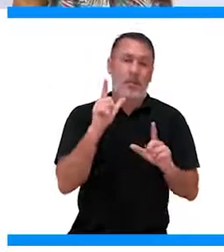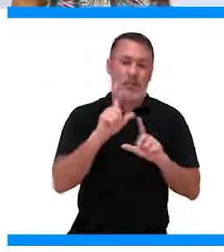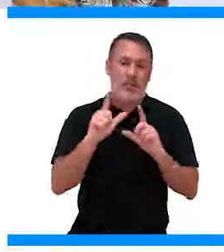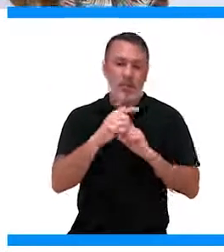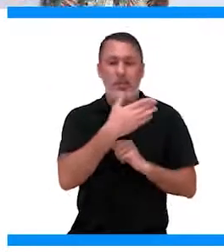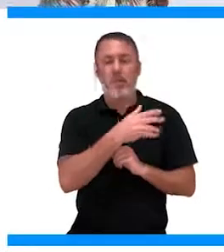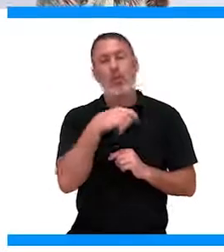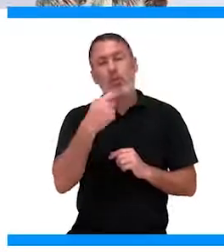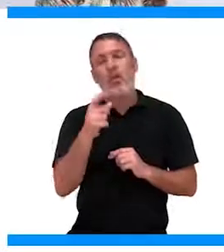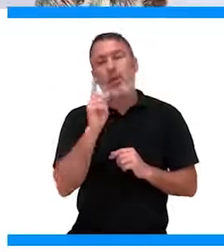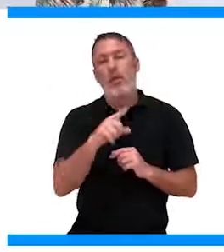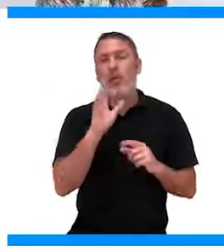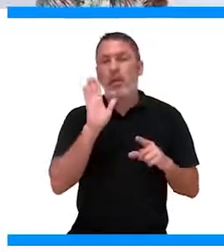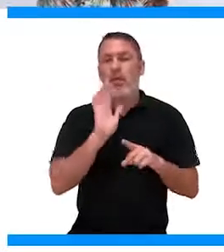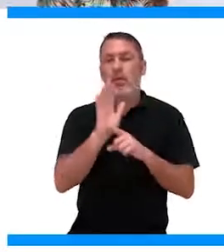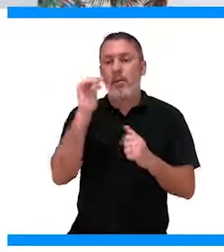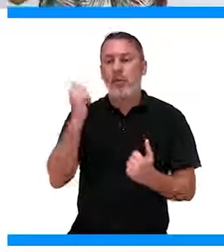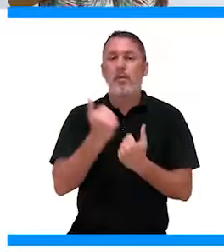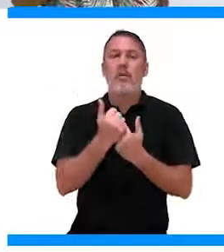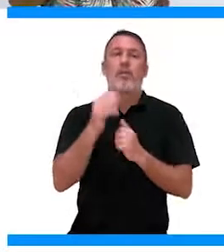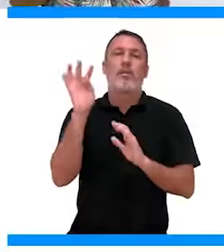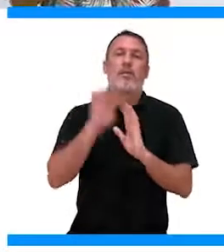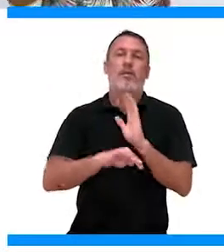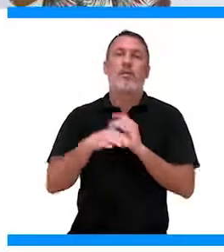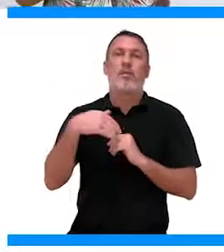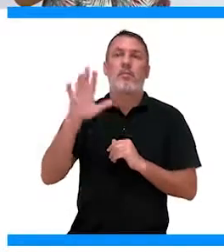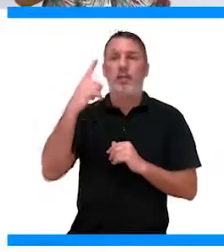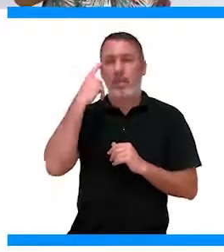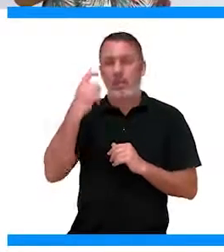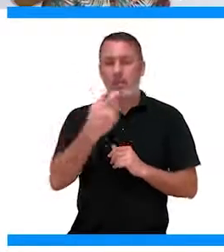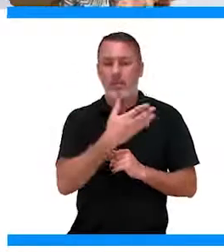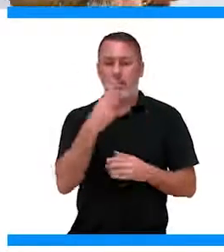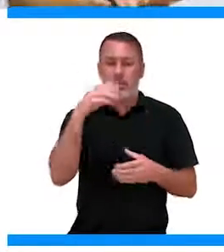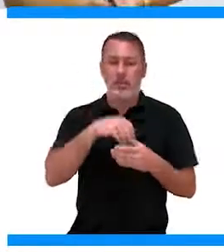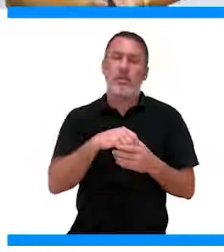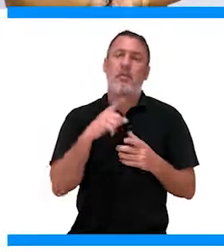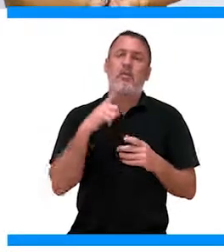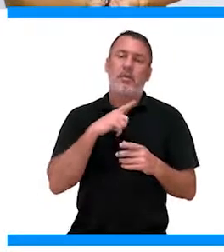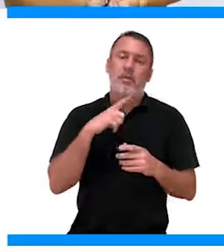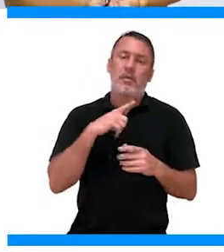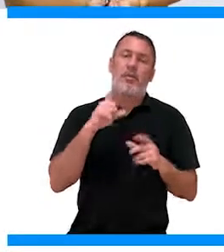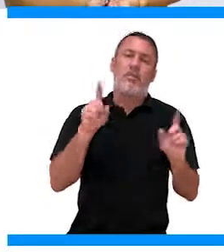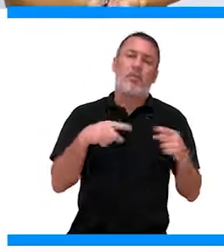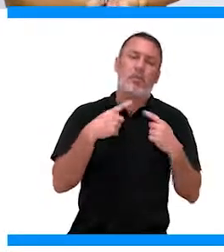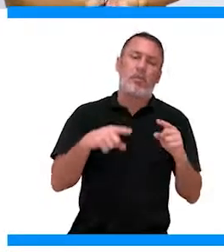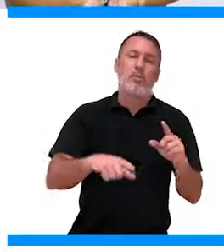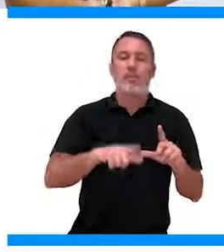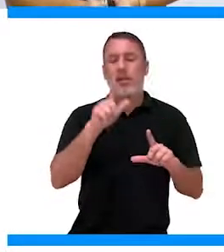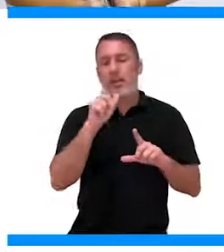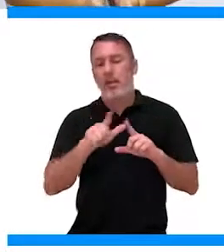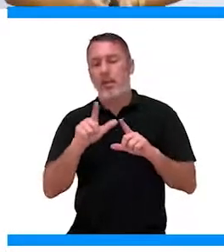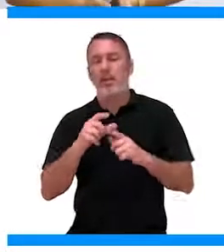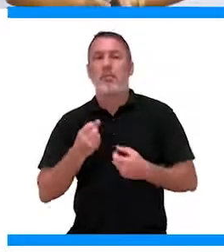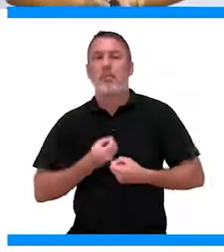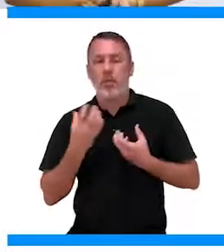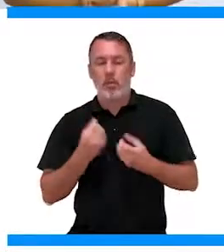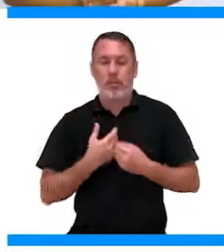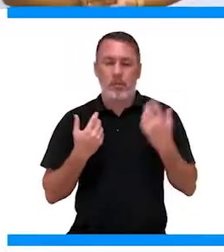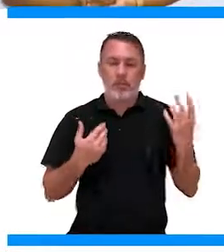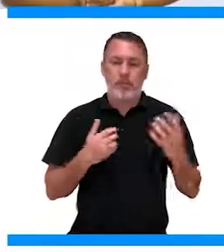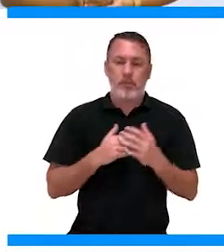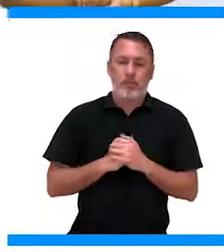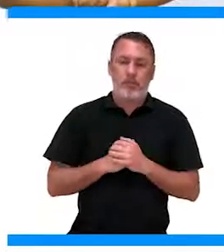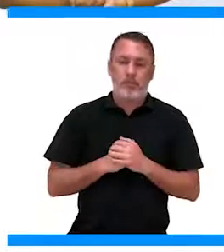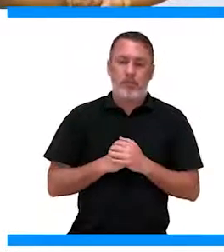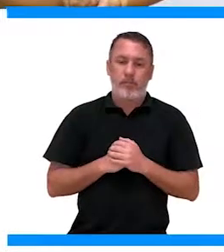B, né? Isso aí é um recurso para tornar o texto mais interessante. A gente encontra muito isso em letras de música e de